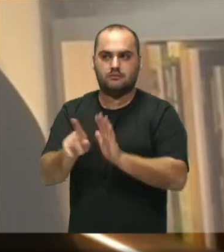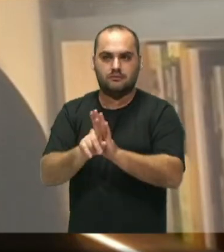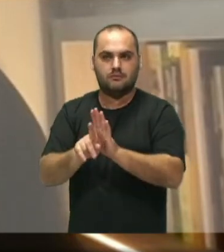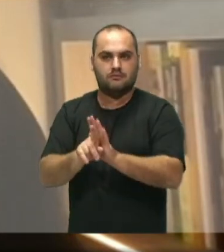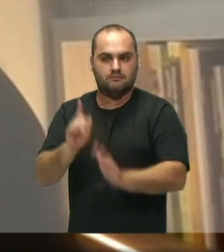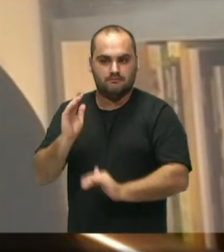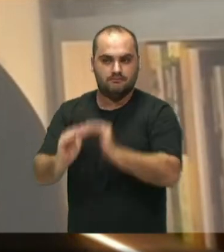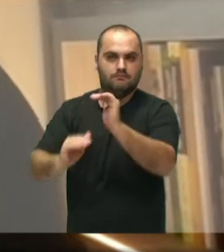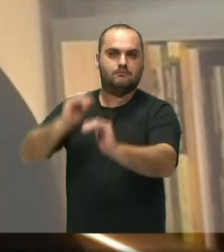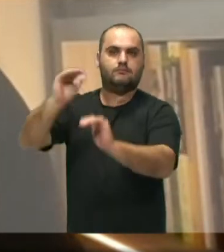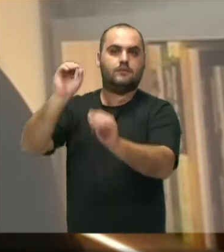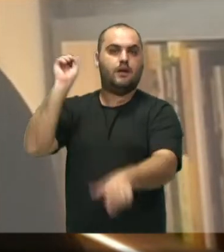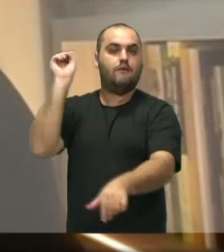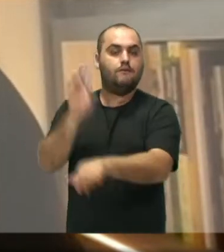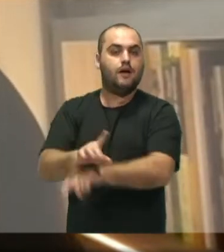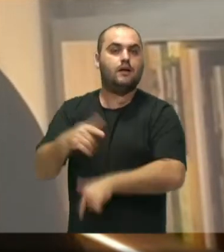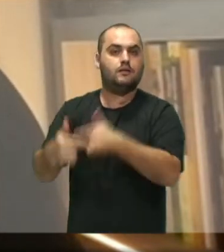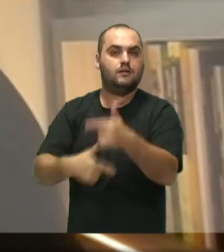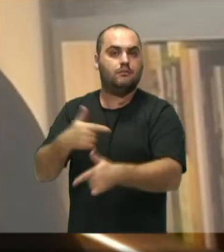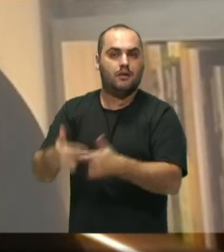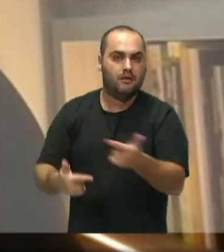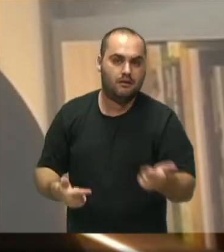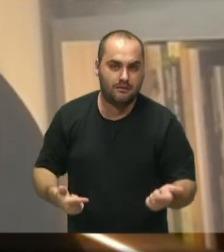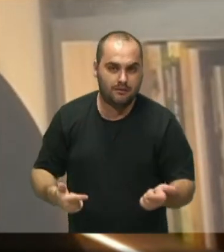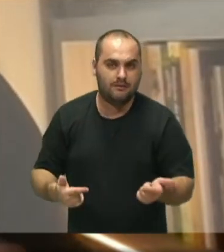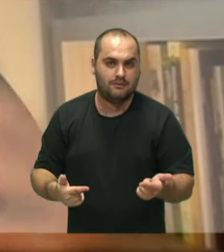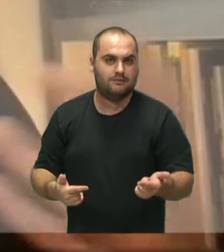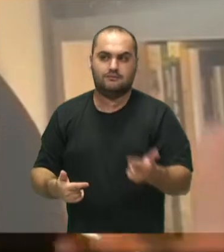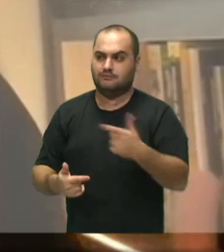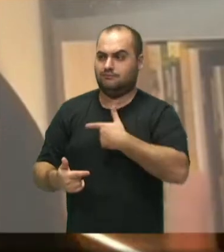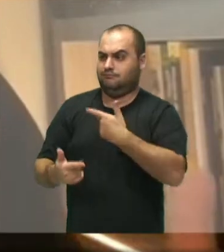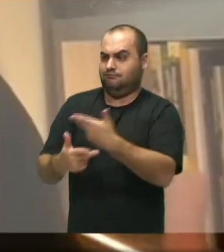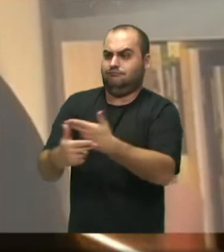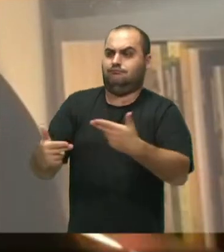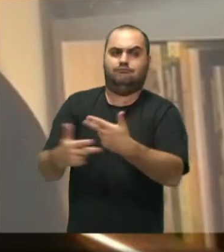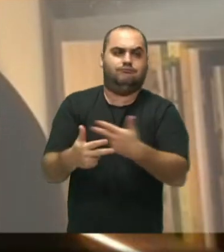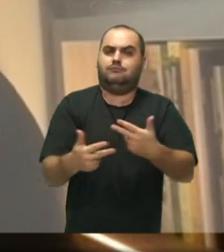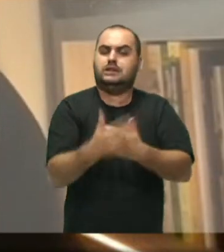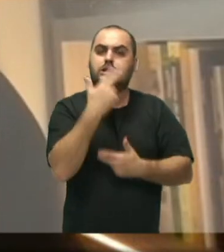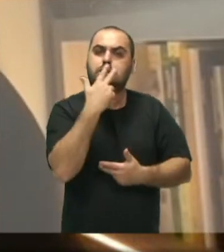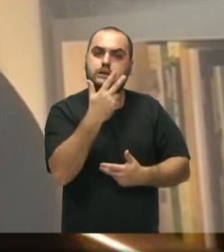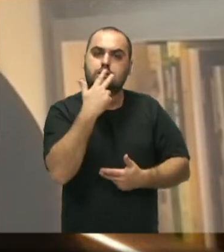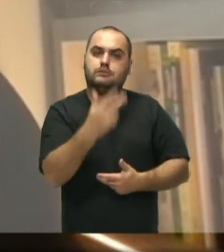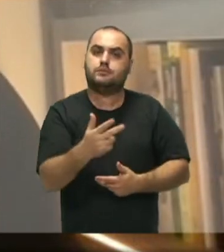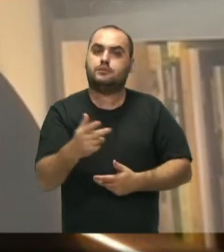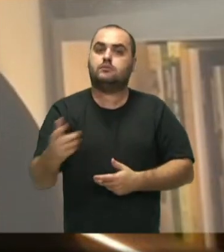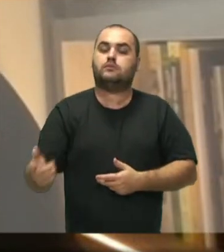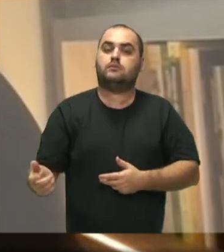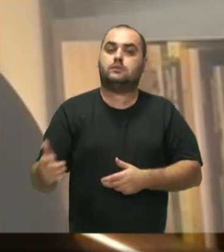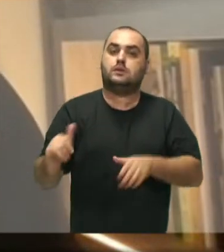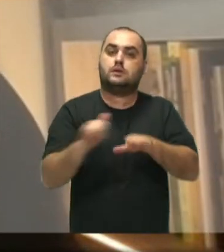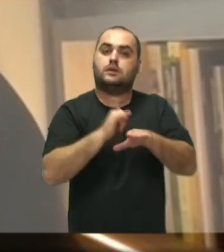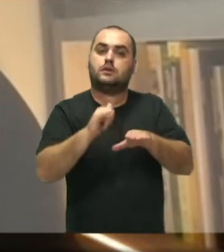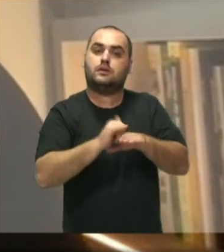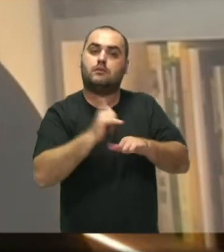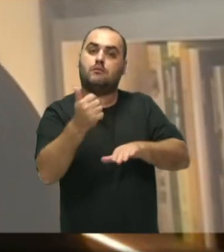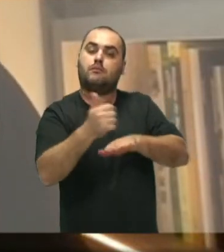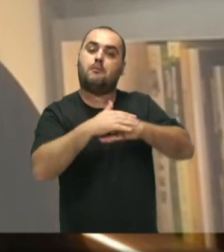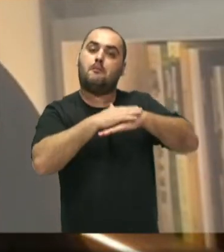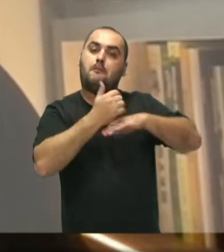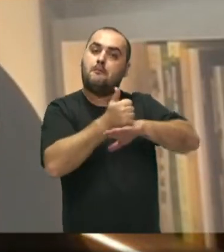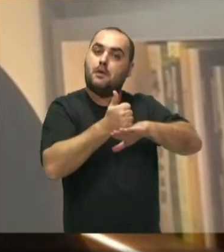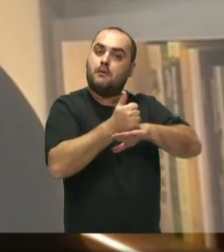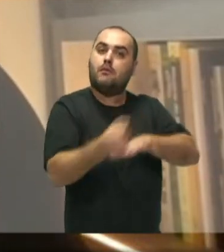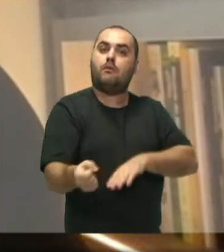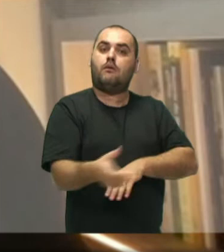crescimento de empregos com valor agregado e gerando novos modais econômicos para a cidade